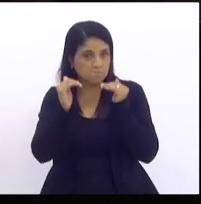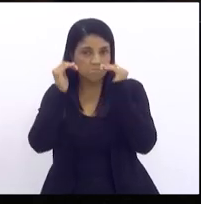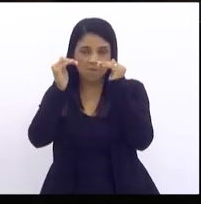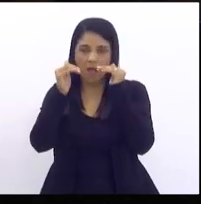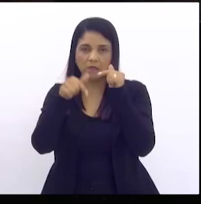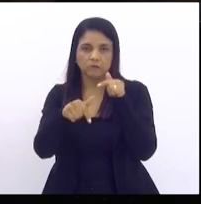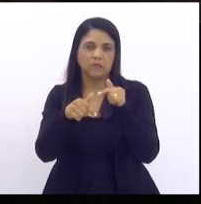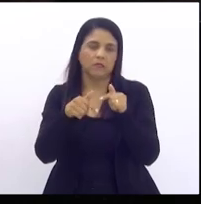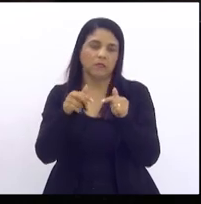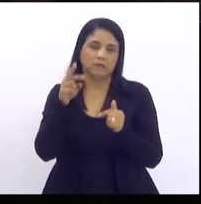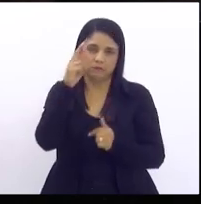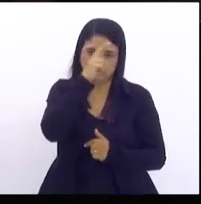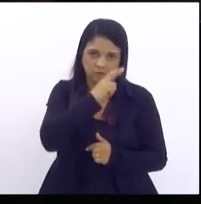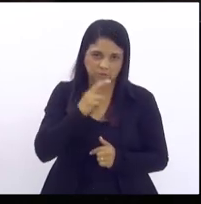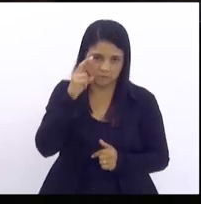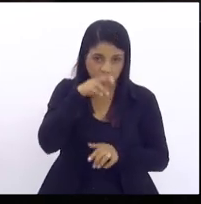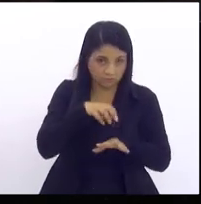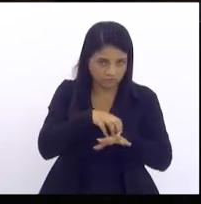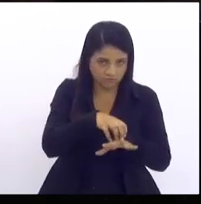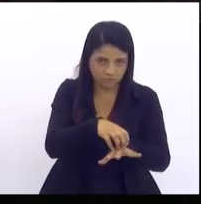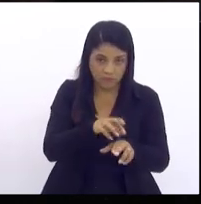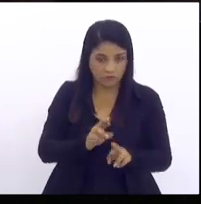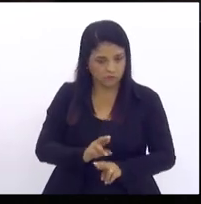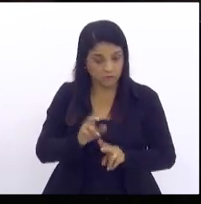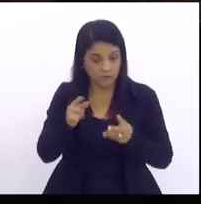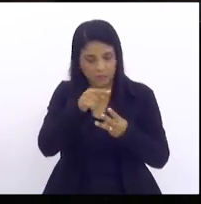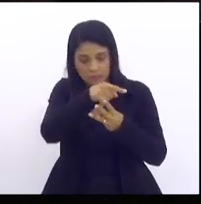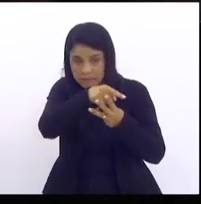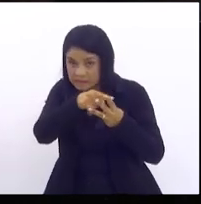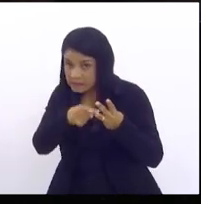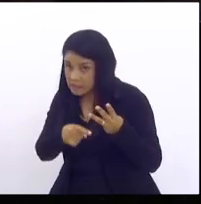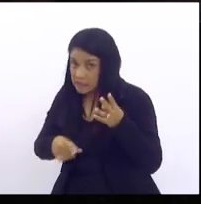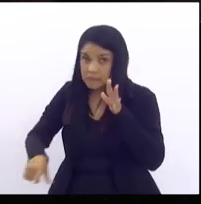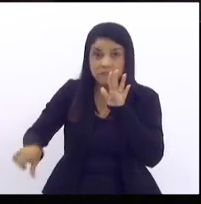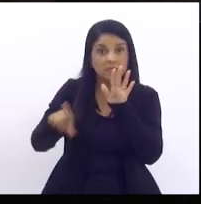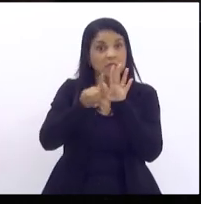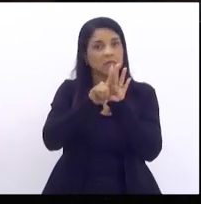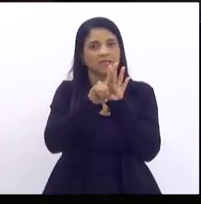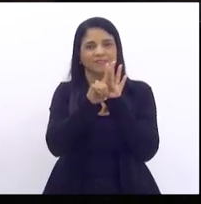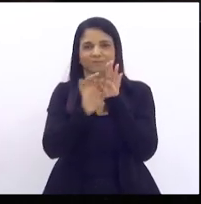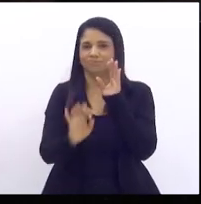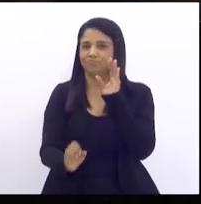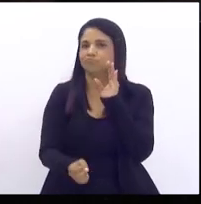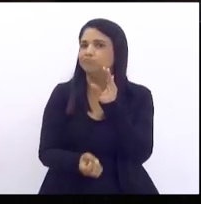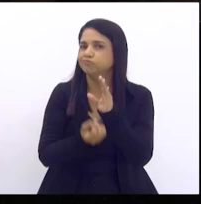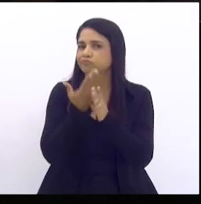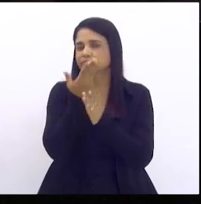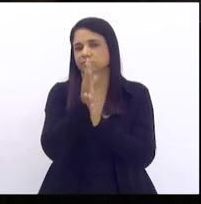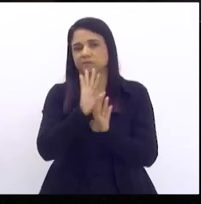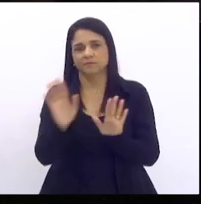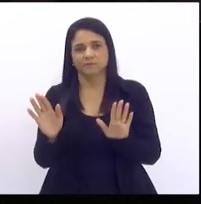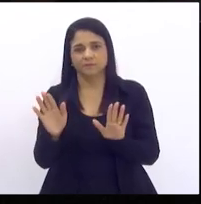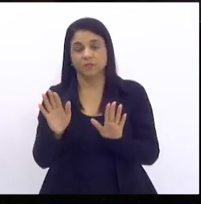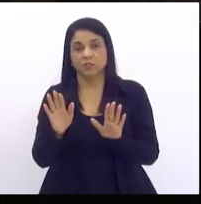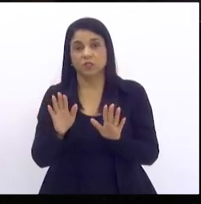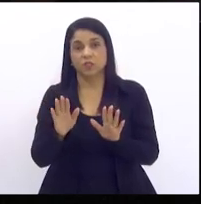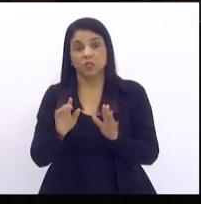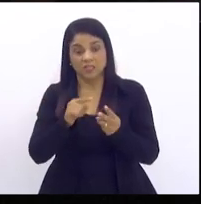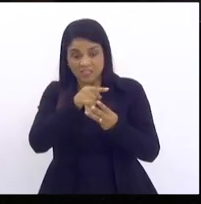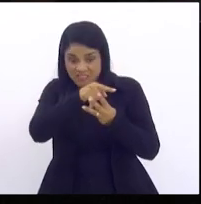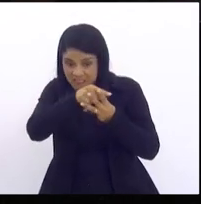veicular. Bom, três leis. Essas leis caíram